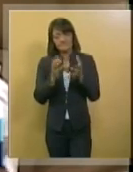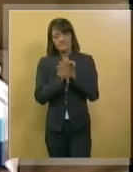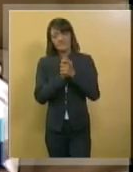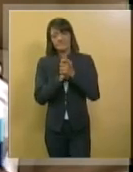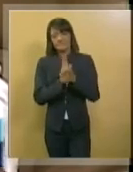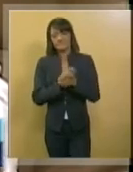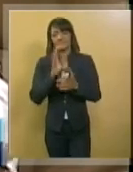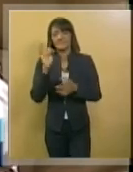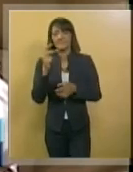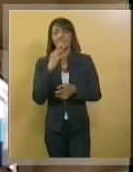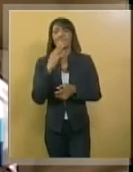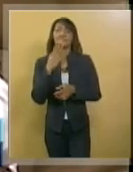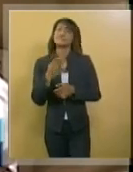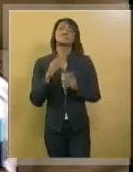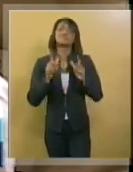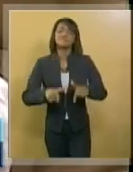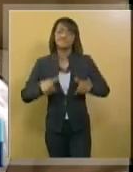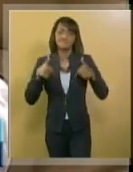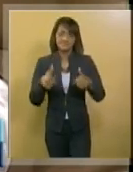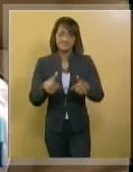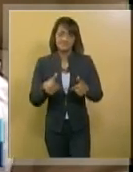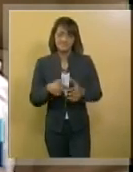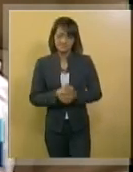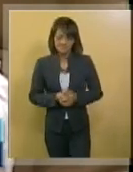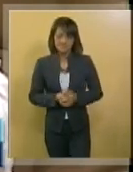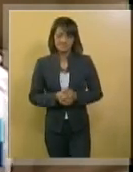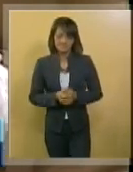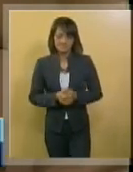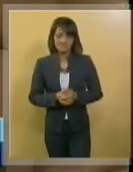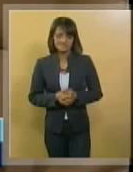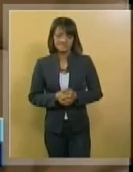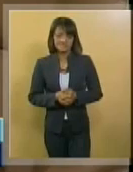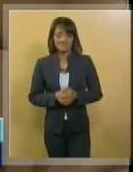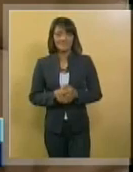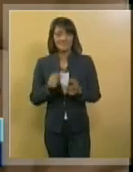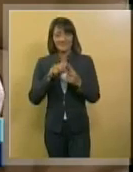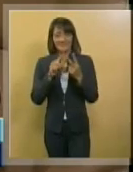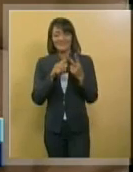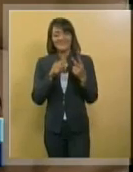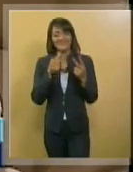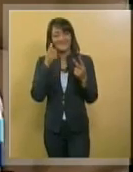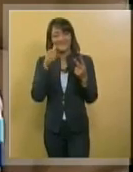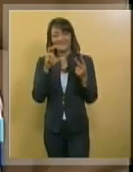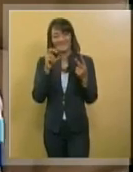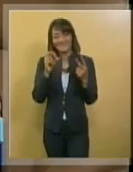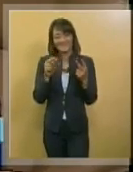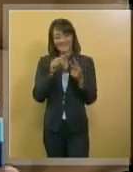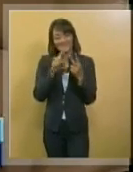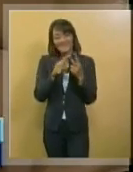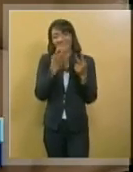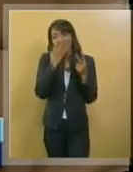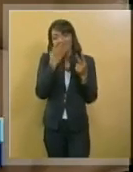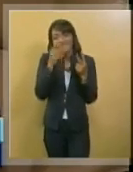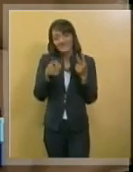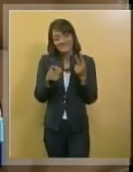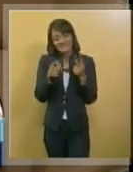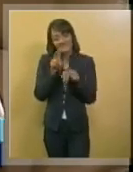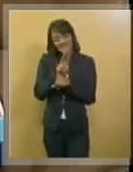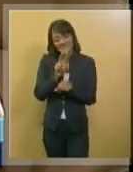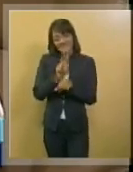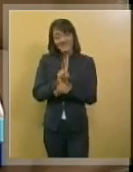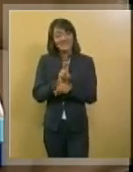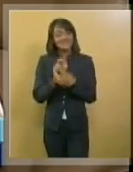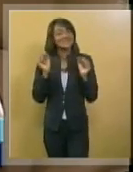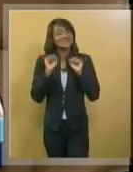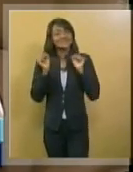todo o conhecimento e pela sua luta. Eu sou avó de dois cachorrinhos, então, assim, eu gosto muito também de